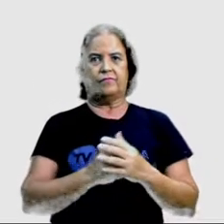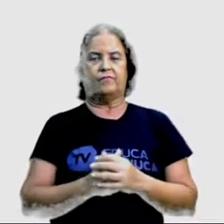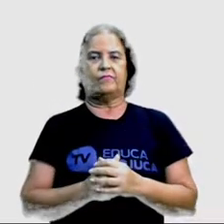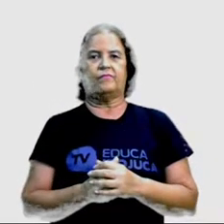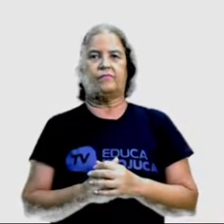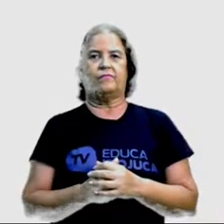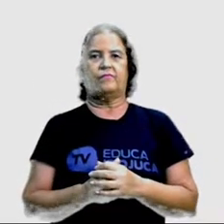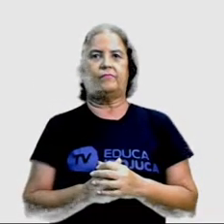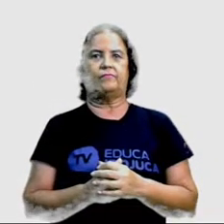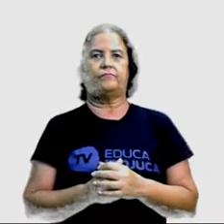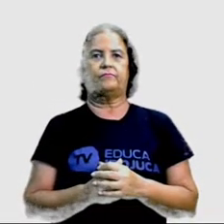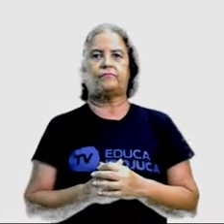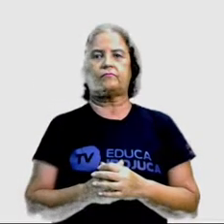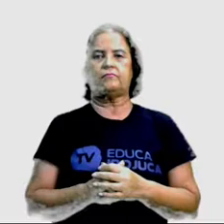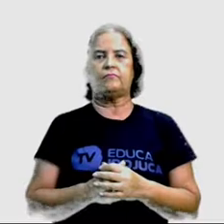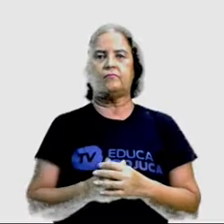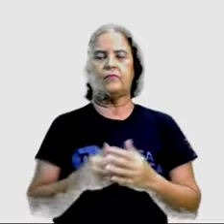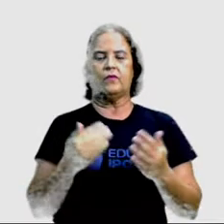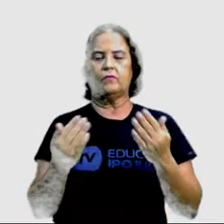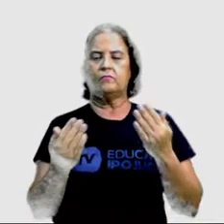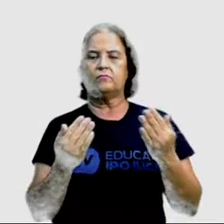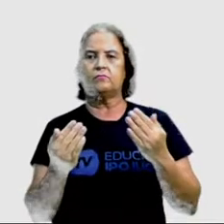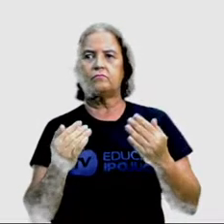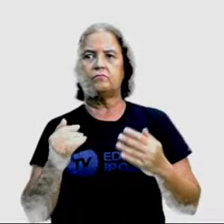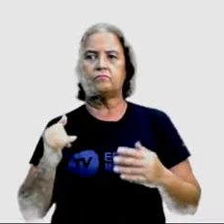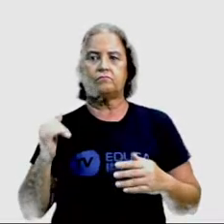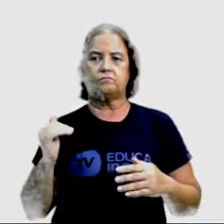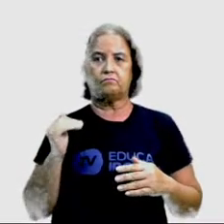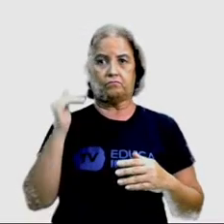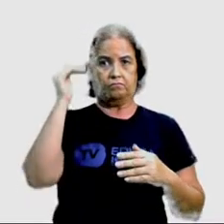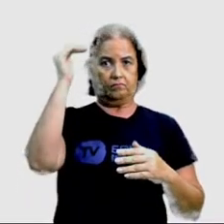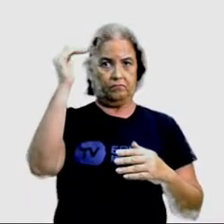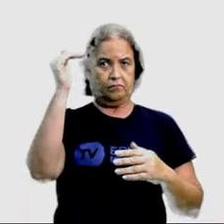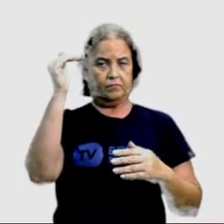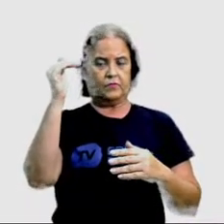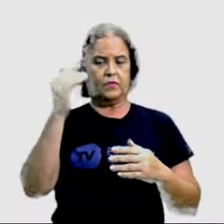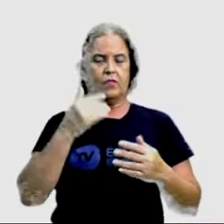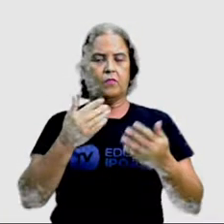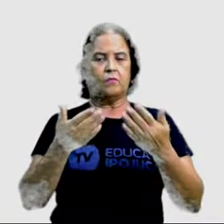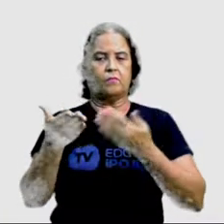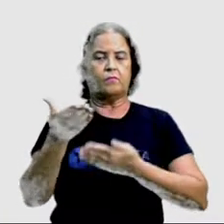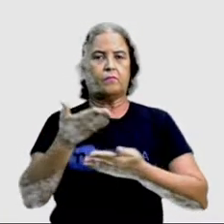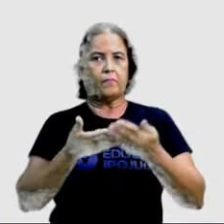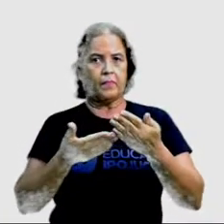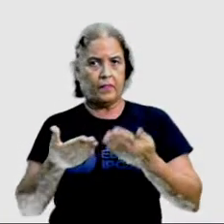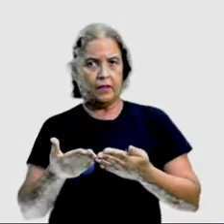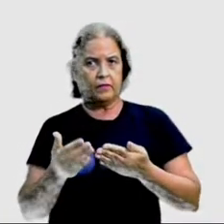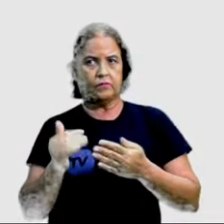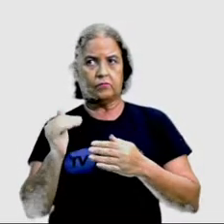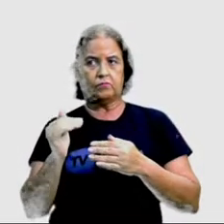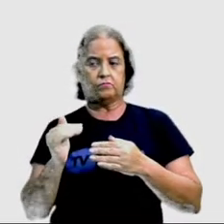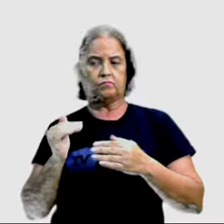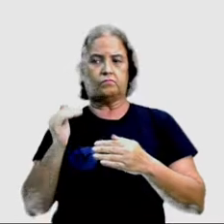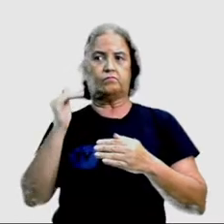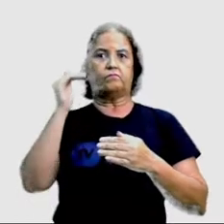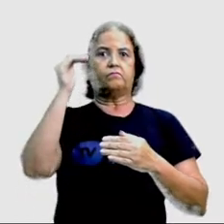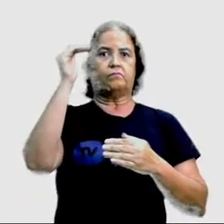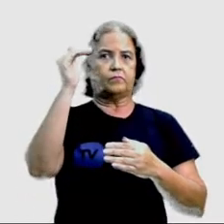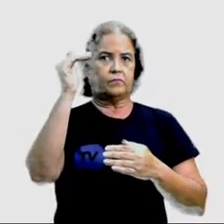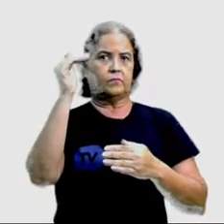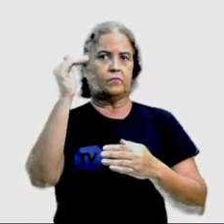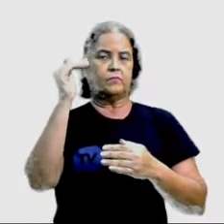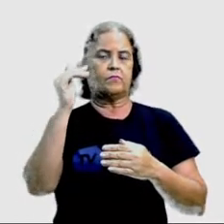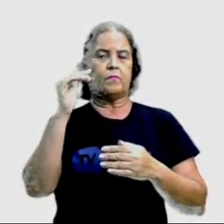Então, o comparativo de superioridade, ele estabelece uma relação, certo, de superioridade entre